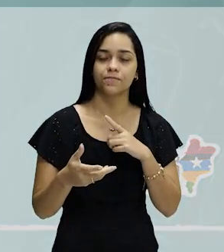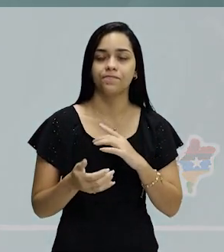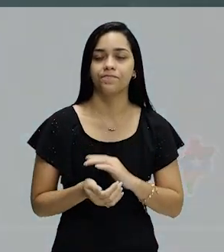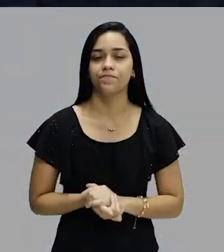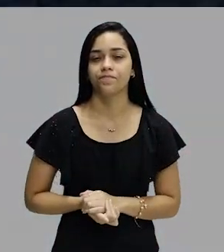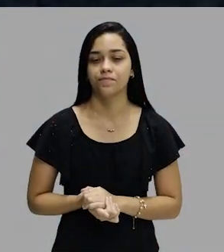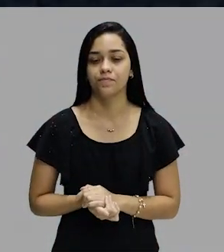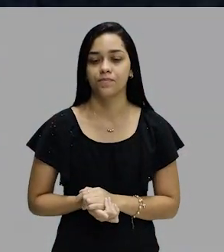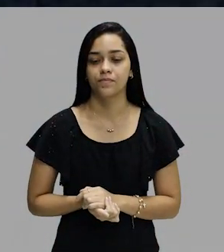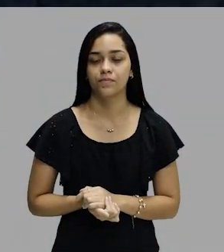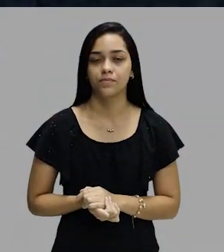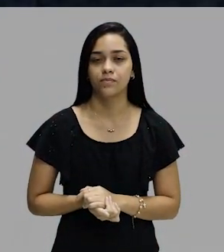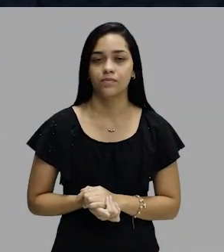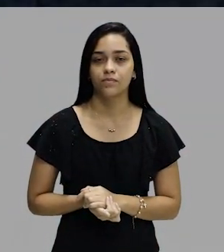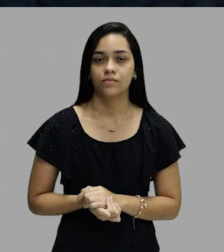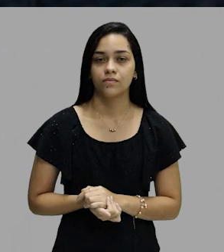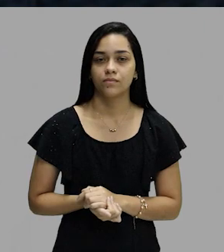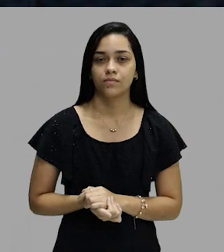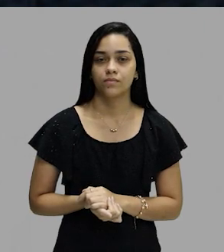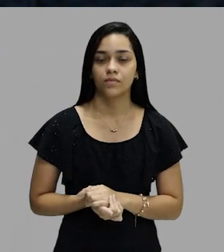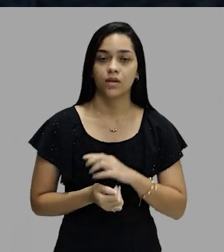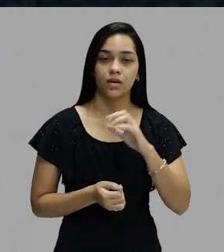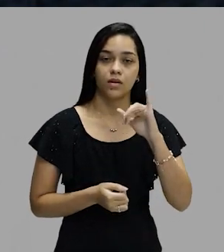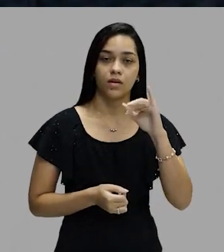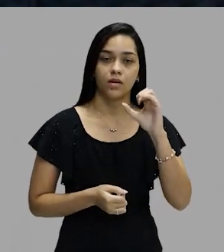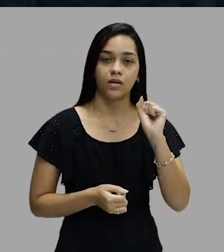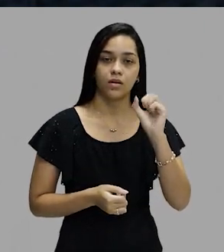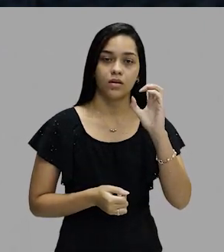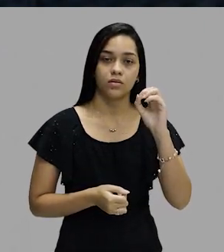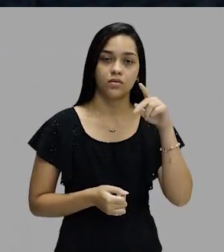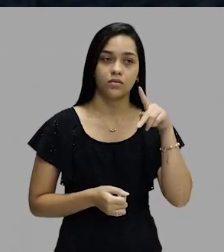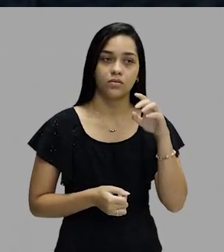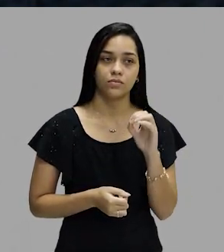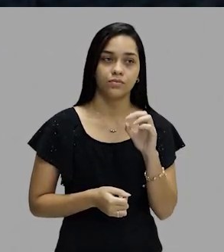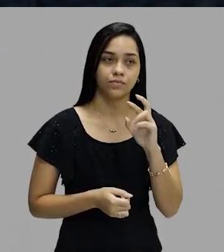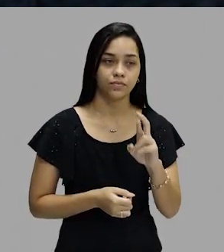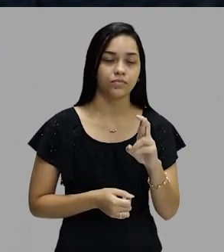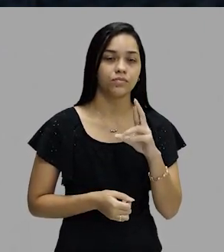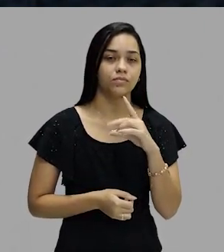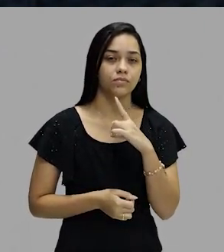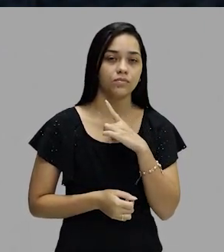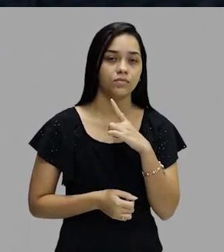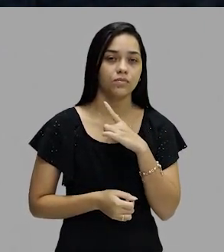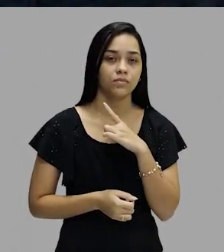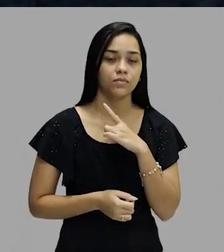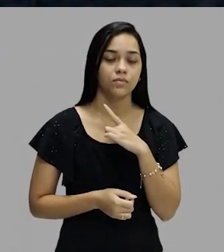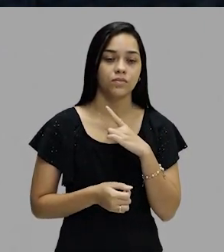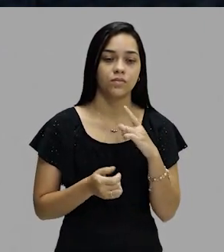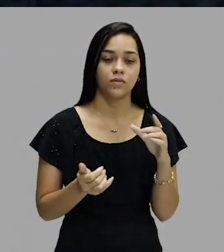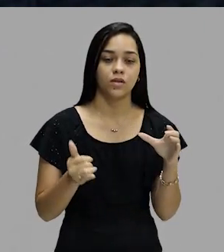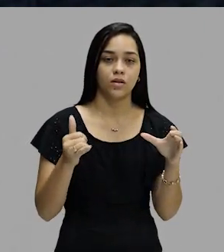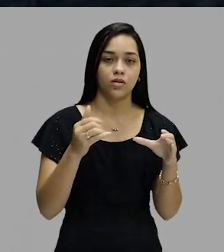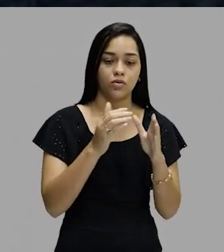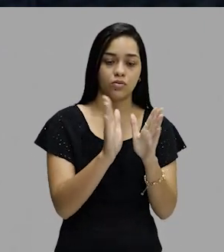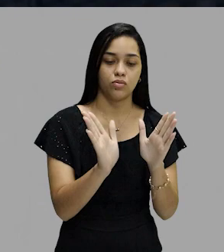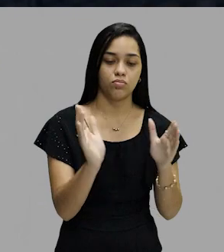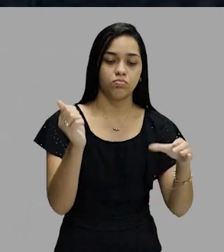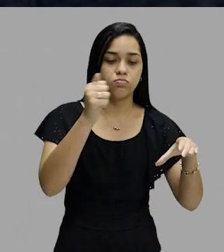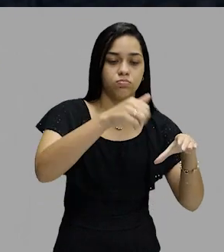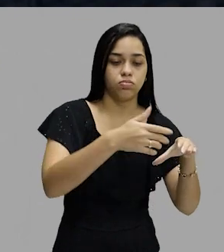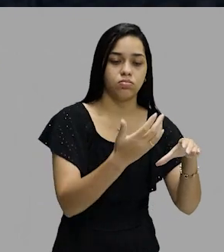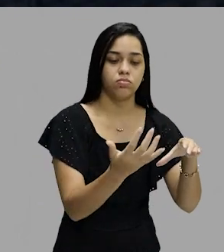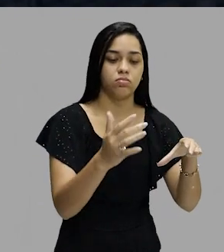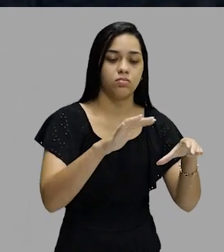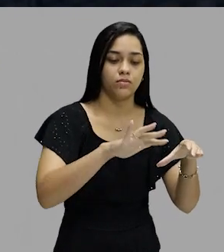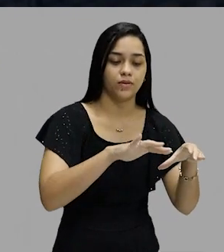Certo? Então o isopor, né, a questão diz, o isopor, quando ele é solto na água,